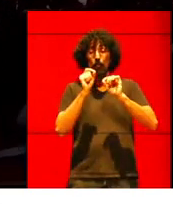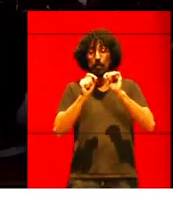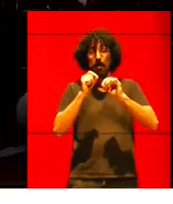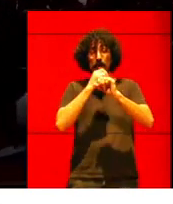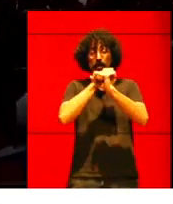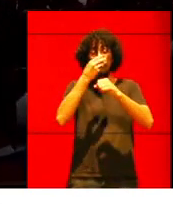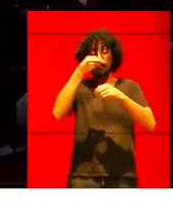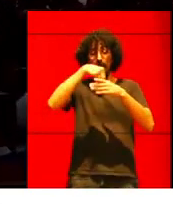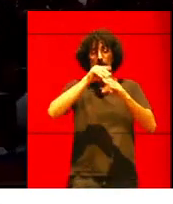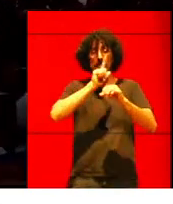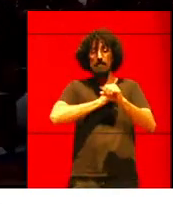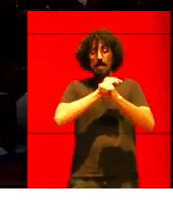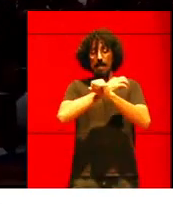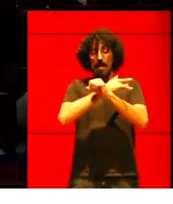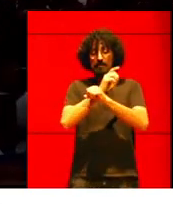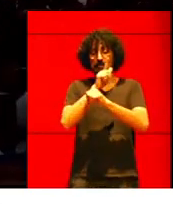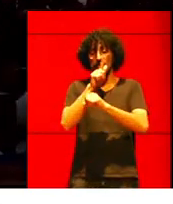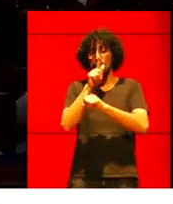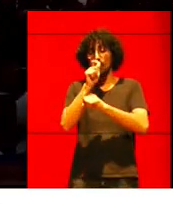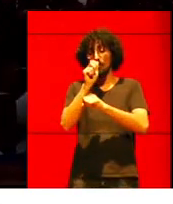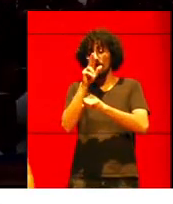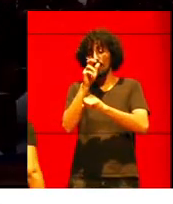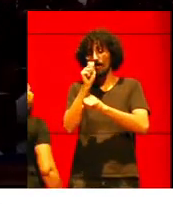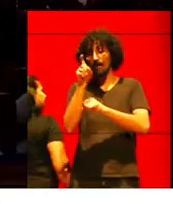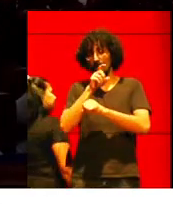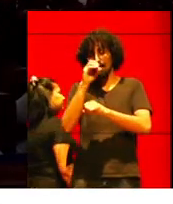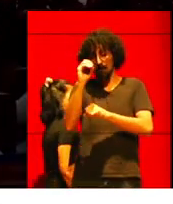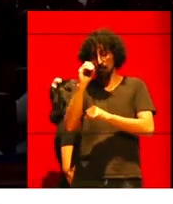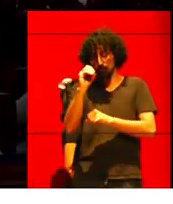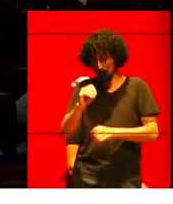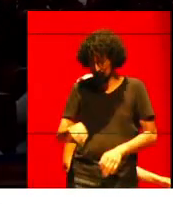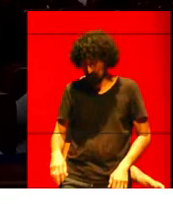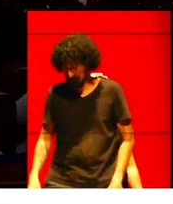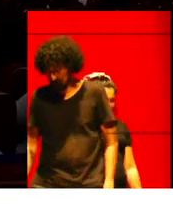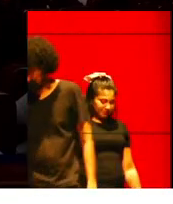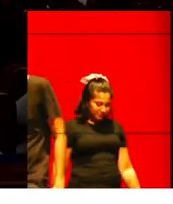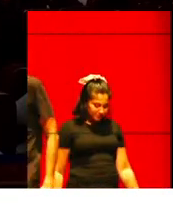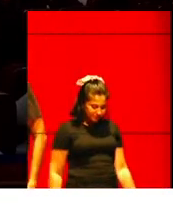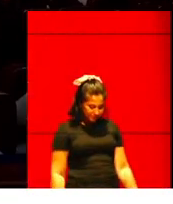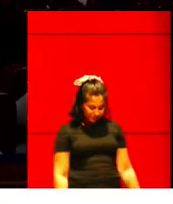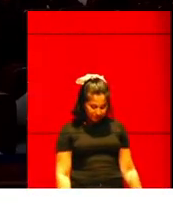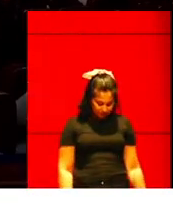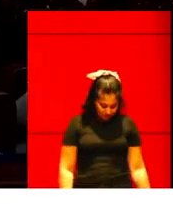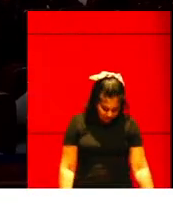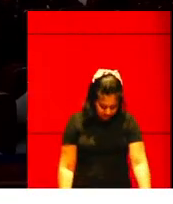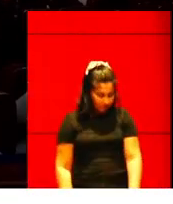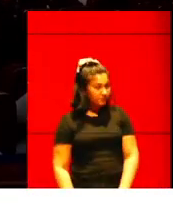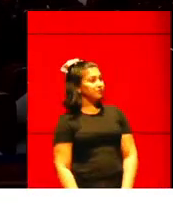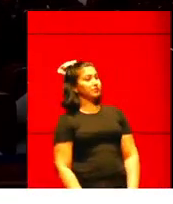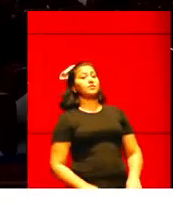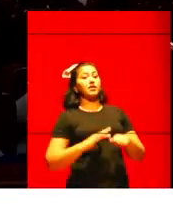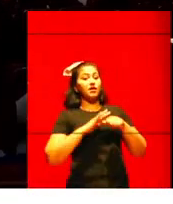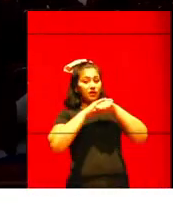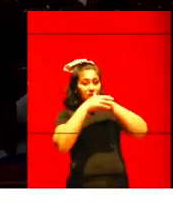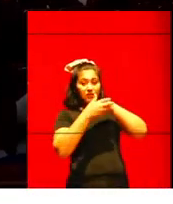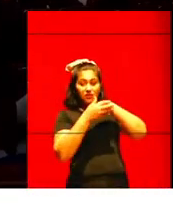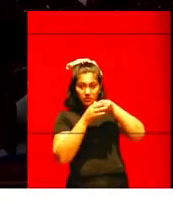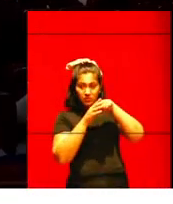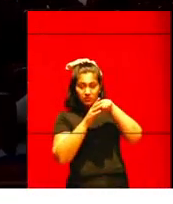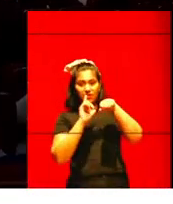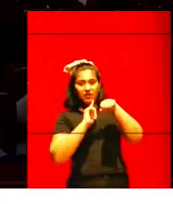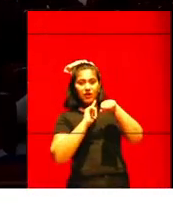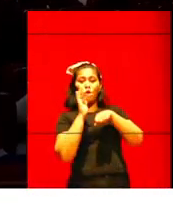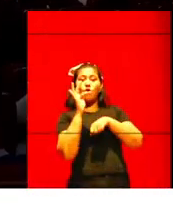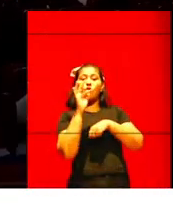ácidos graxos, e a região superior, que seria a cabeça do fosfolipídio, é a região onde tem ali o